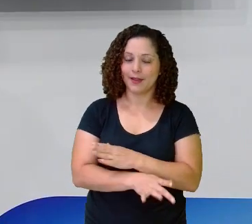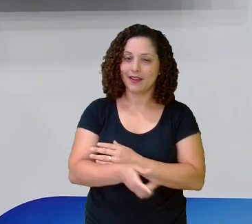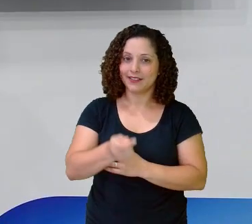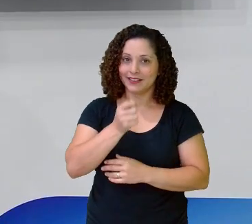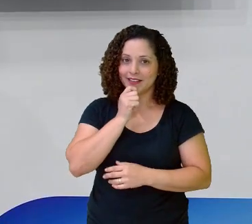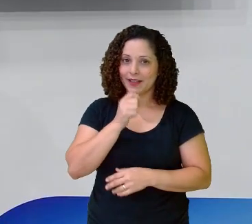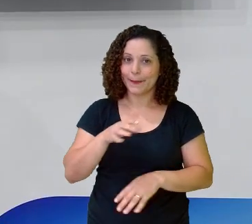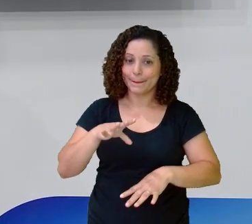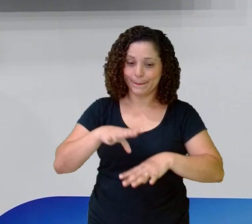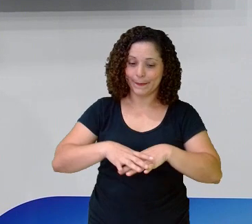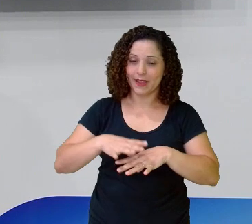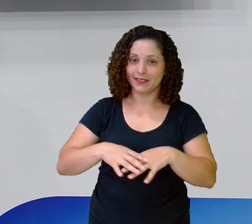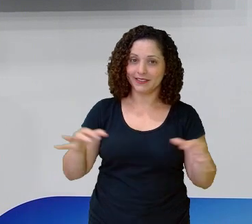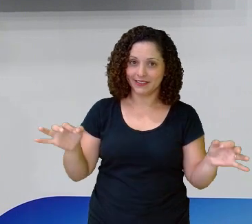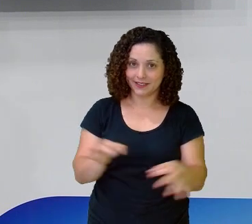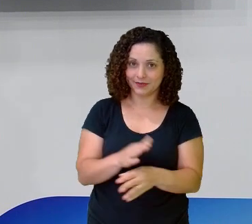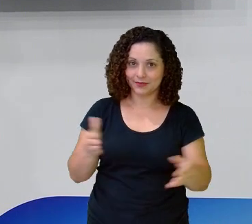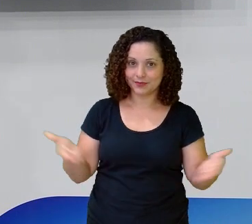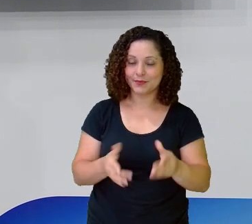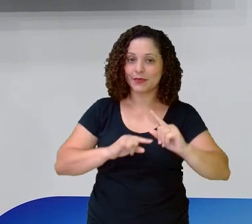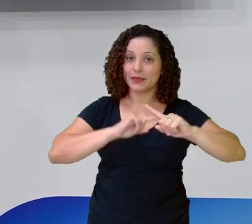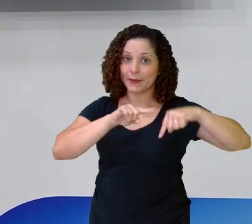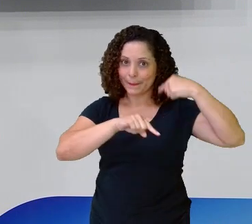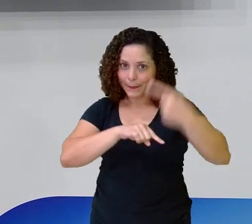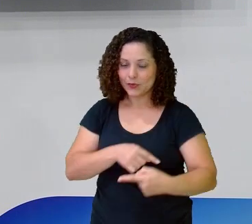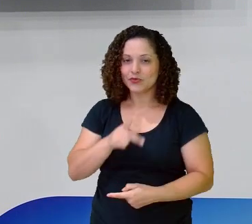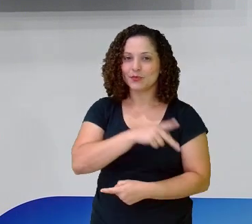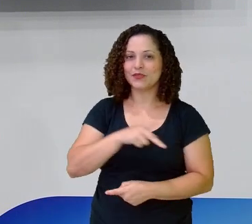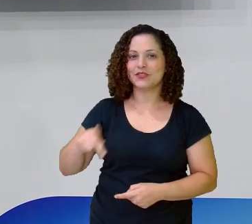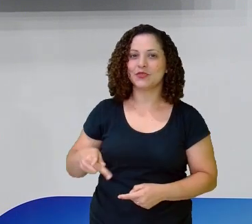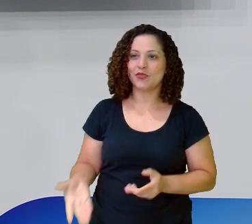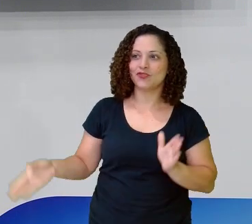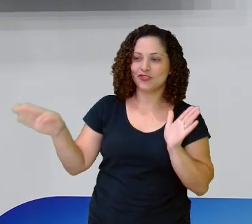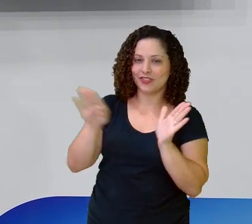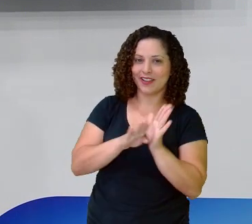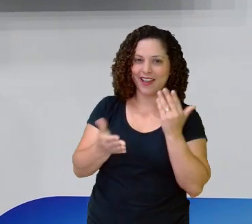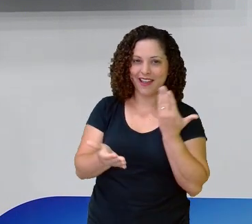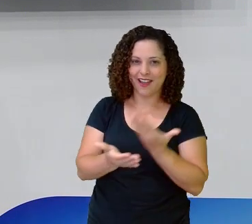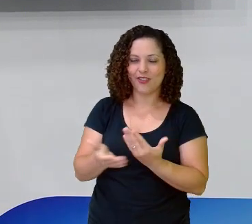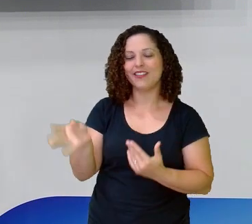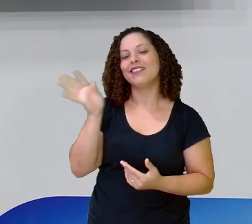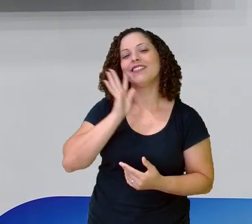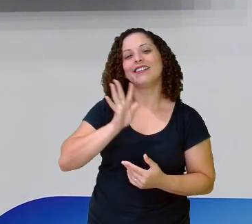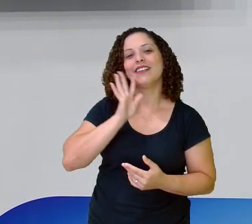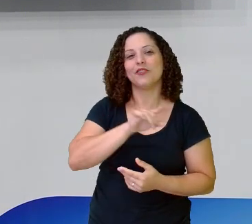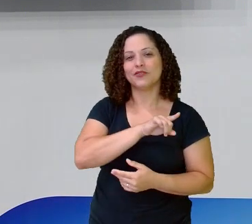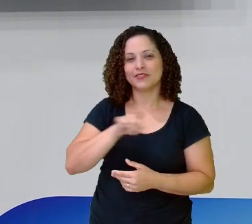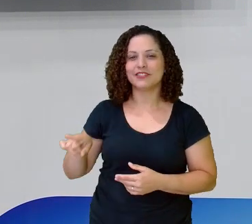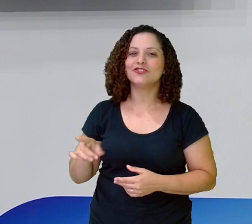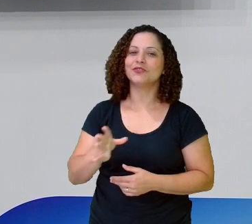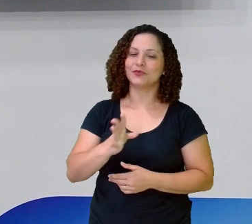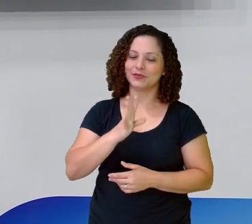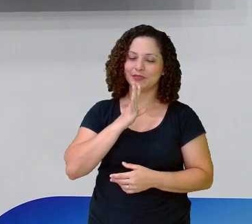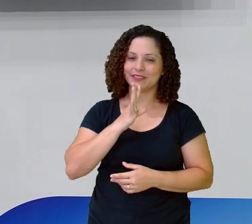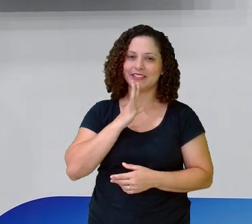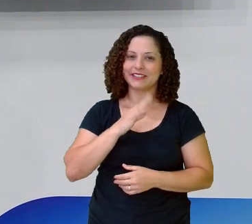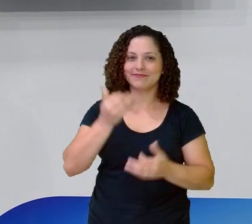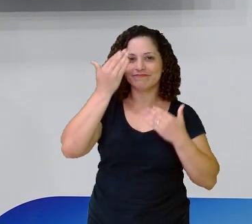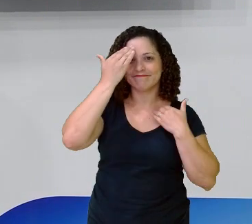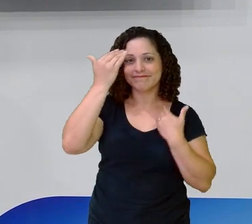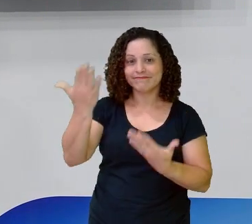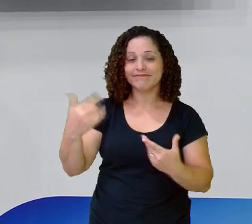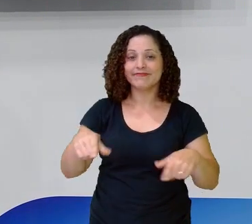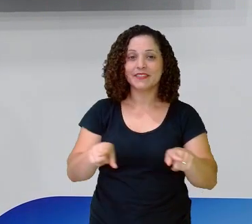de matemática sim. Mas daqui a pouco o professor Givanilson está de volta com uma aula bem massa, que vocês sabem como é, né? Eu quero